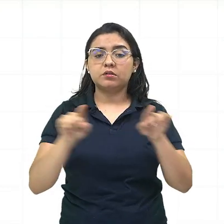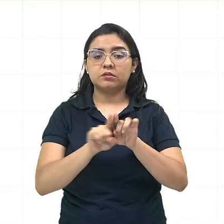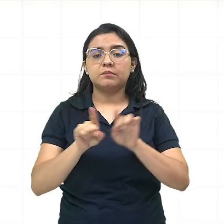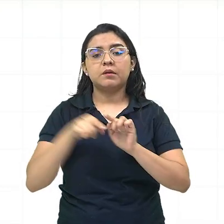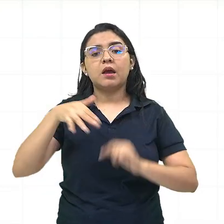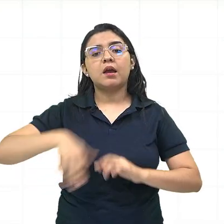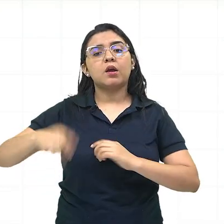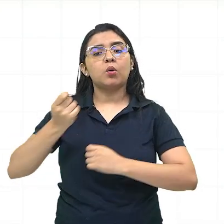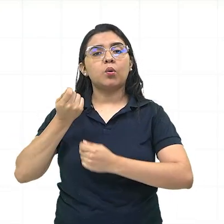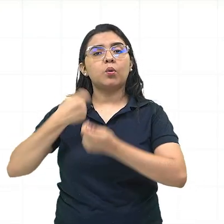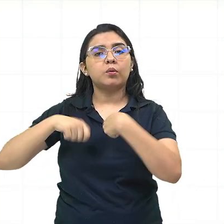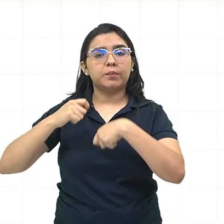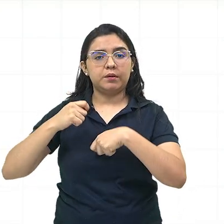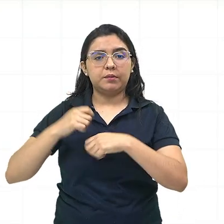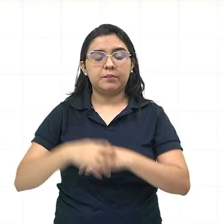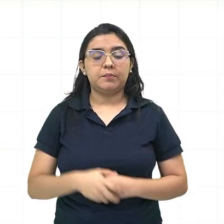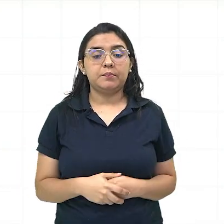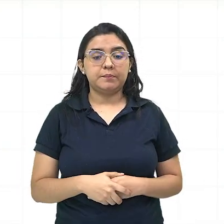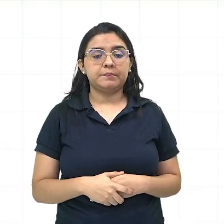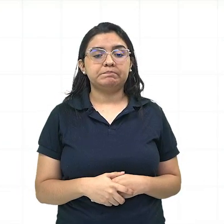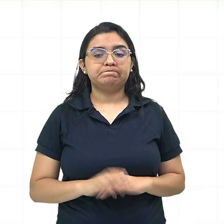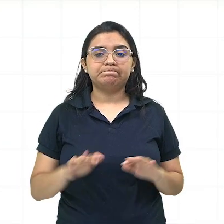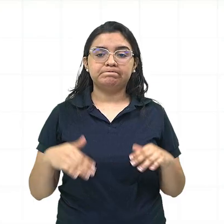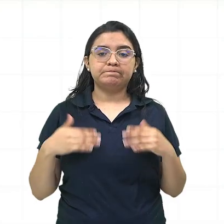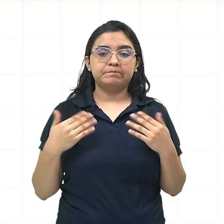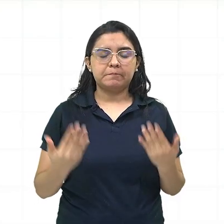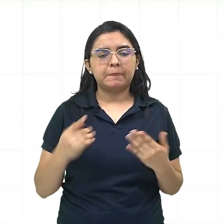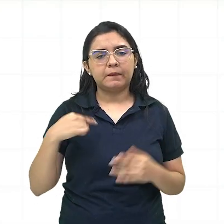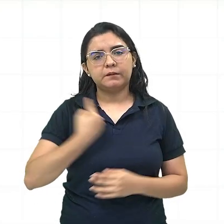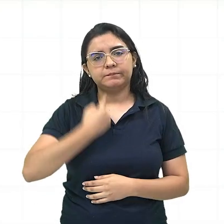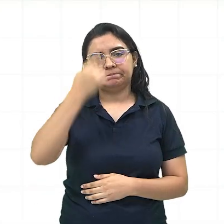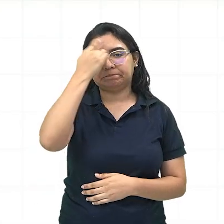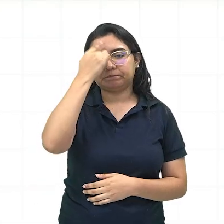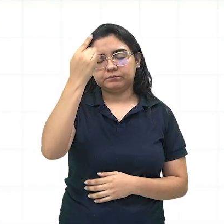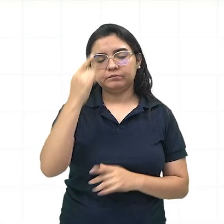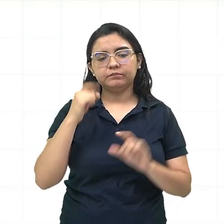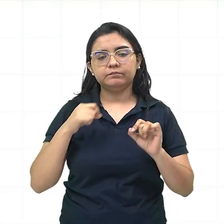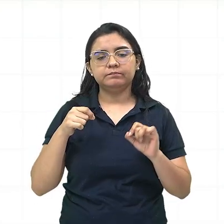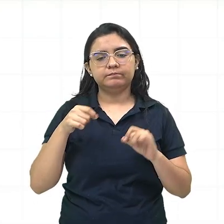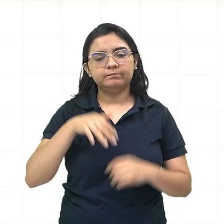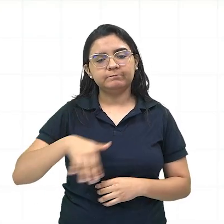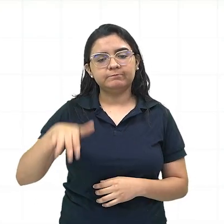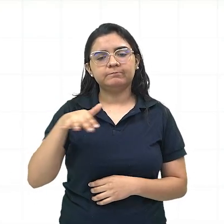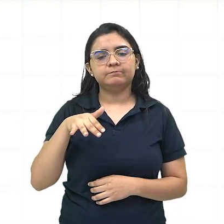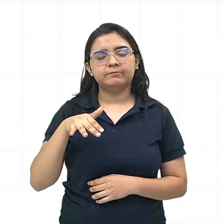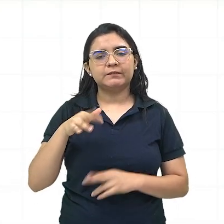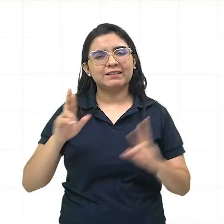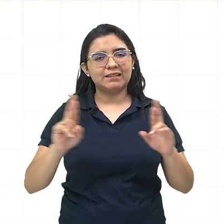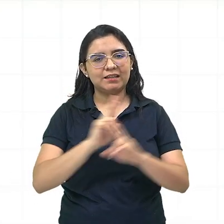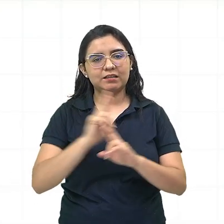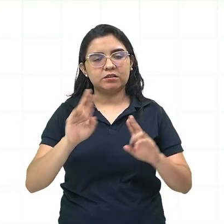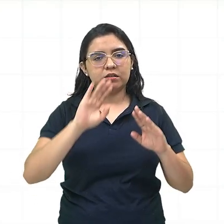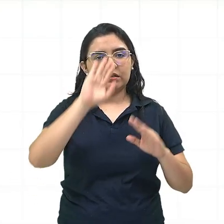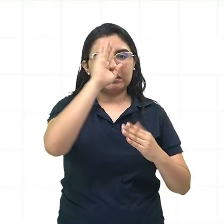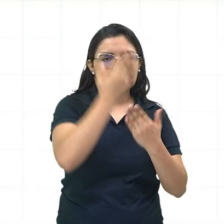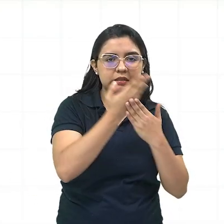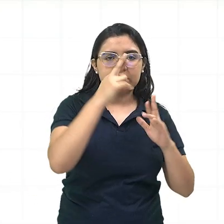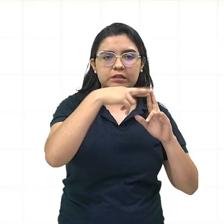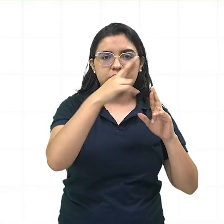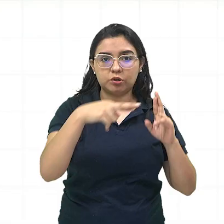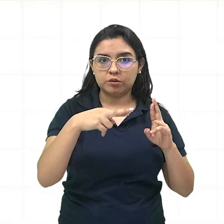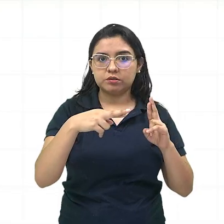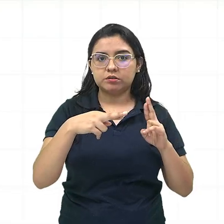à dimensão da economia, né? Então, quando nós pensamos na dimensão dessa relação entre crenças